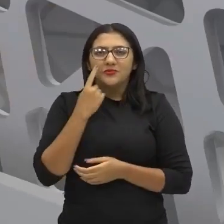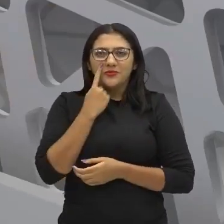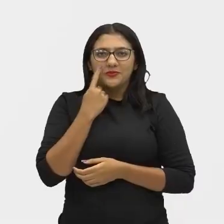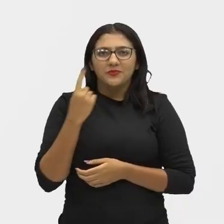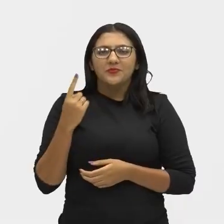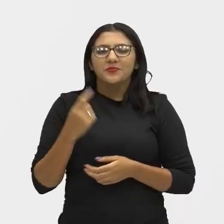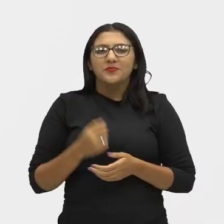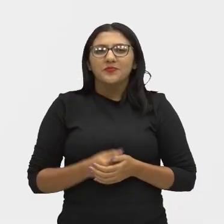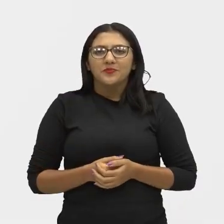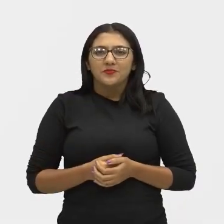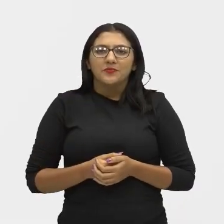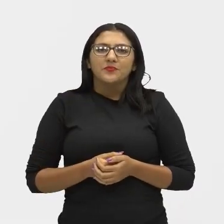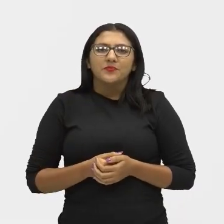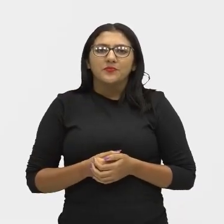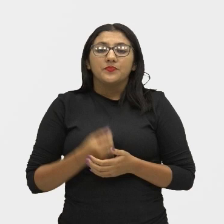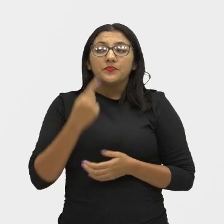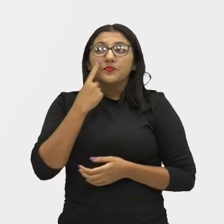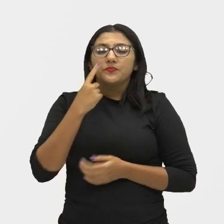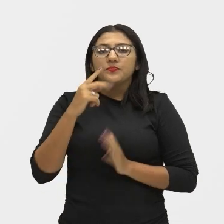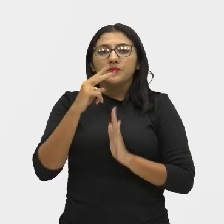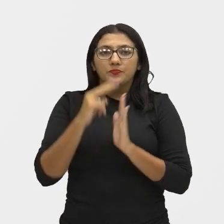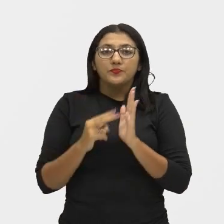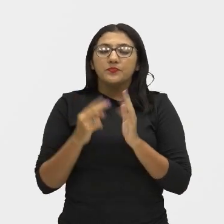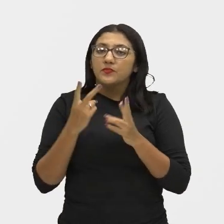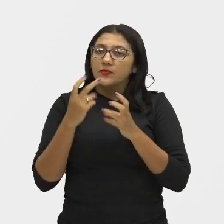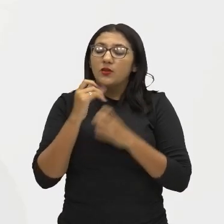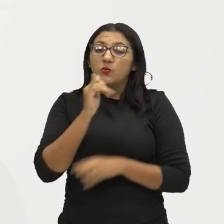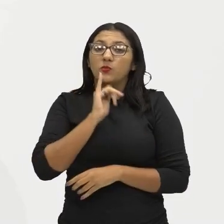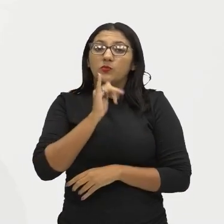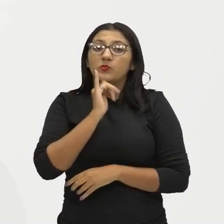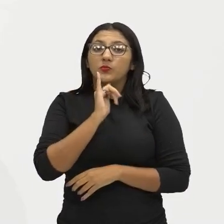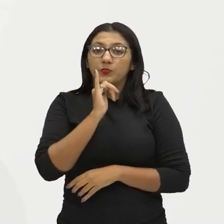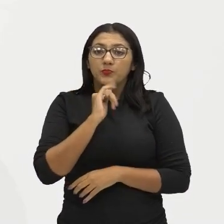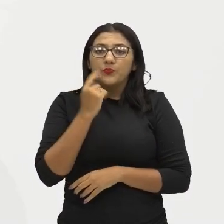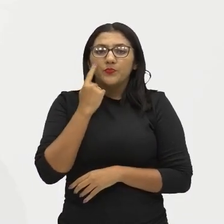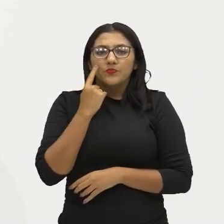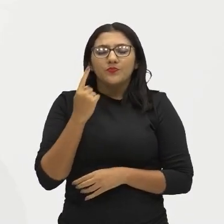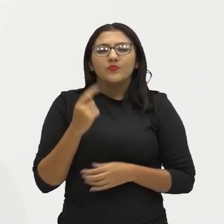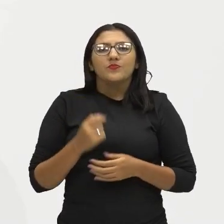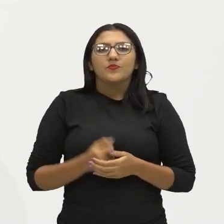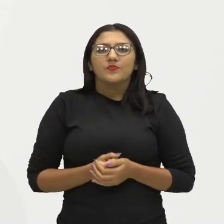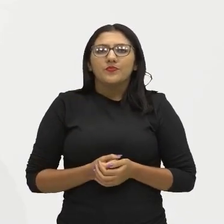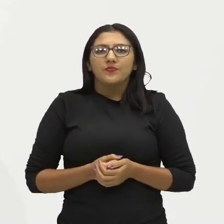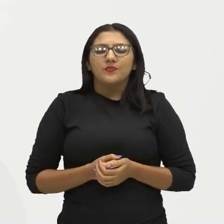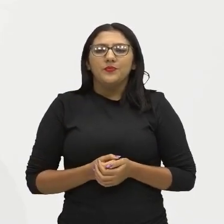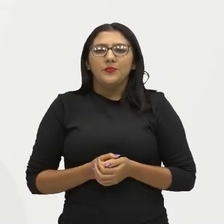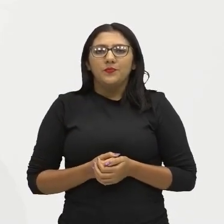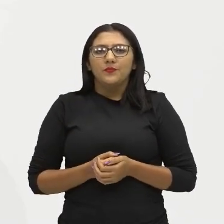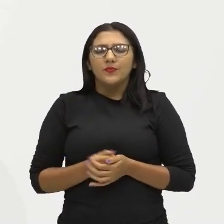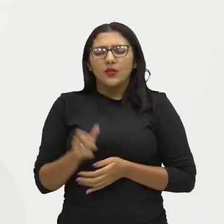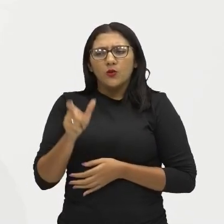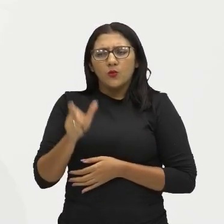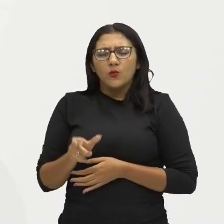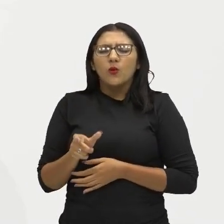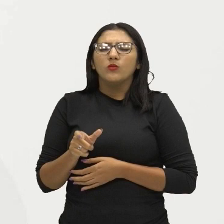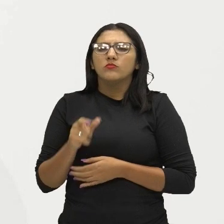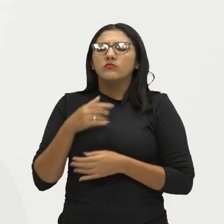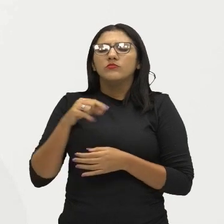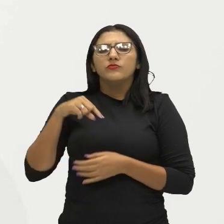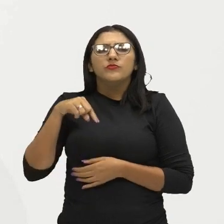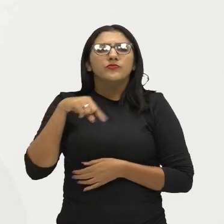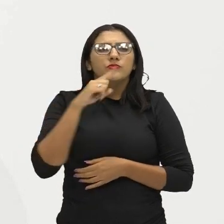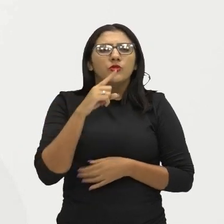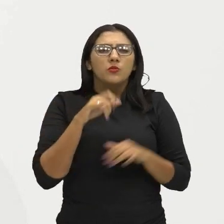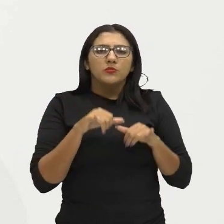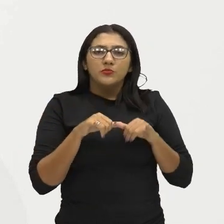aí, pessoal. Então, nós temos o seguinte, observe os exemplos, certo? Ó. João foi ao